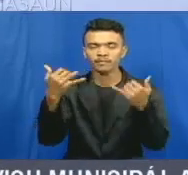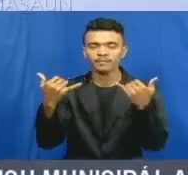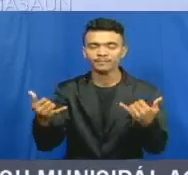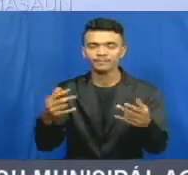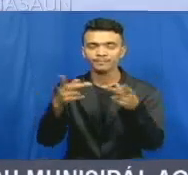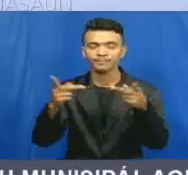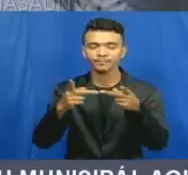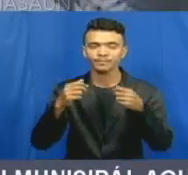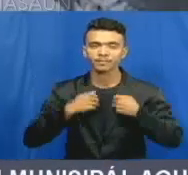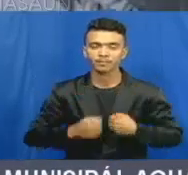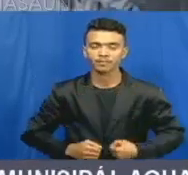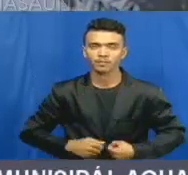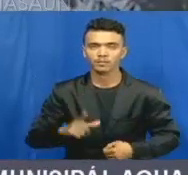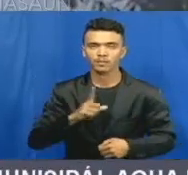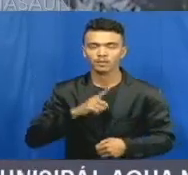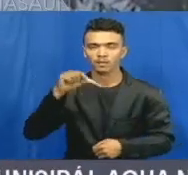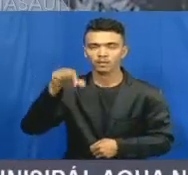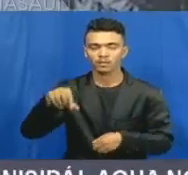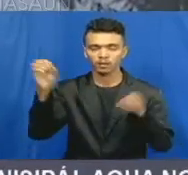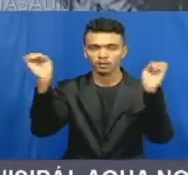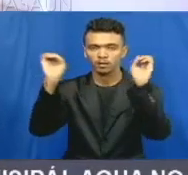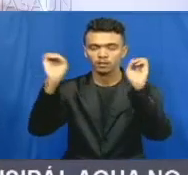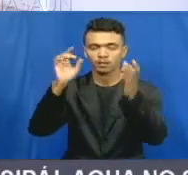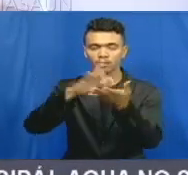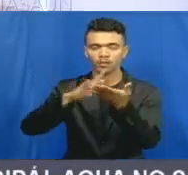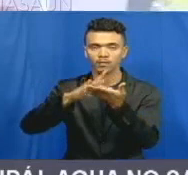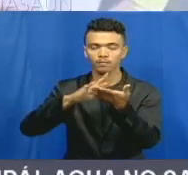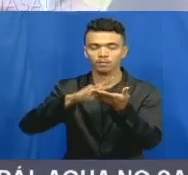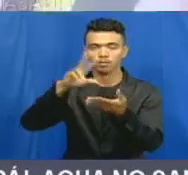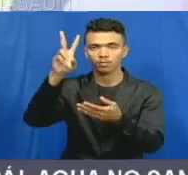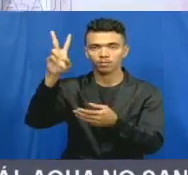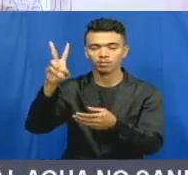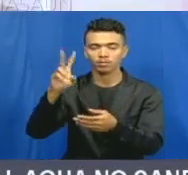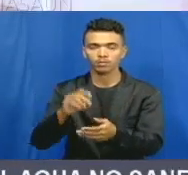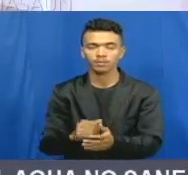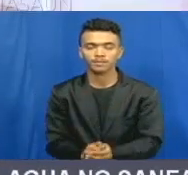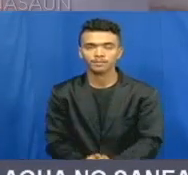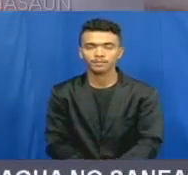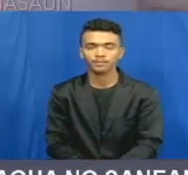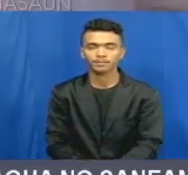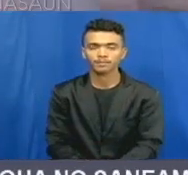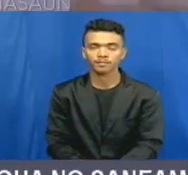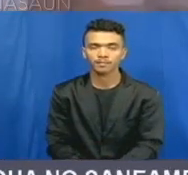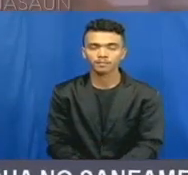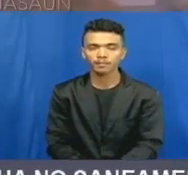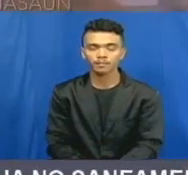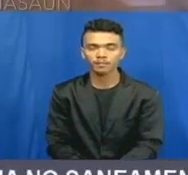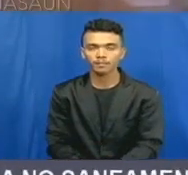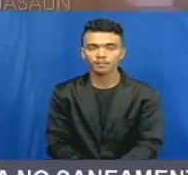Centro Saúde Liquiça Vila, Laiha Ona Stok, Ba Imoro, Tipurua, Hanesan Salvutamol, Ho